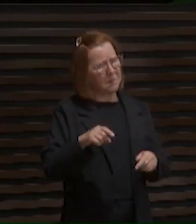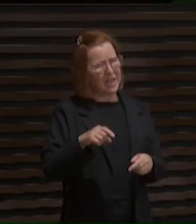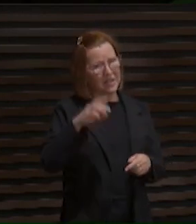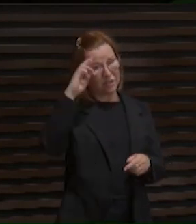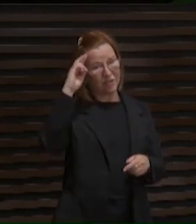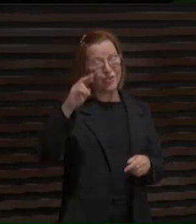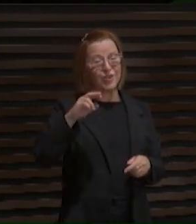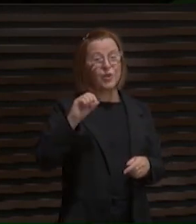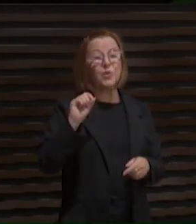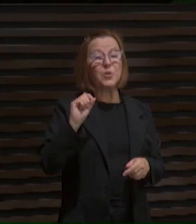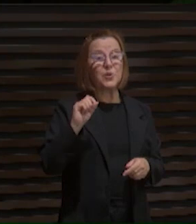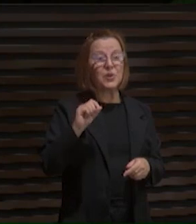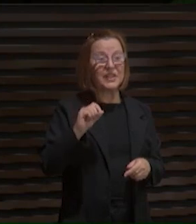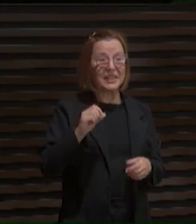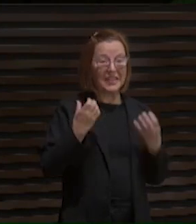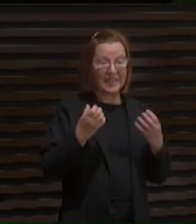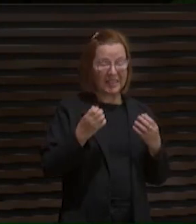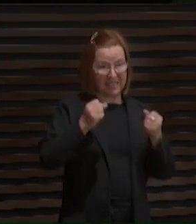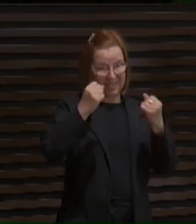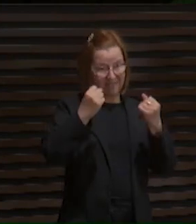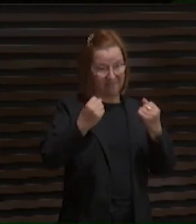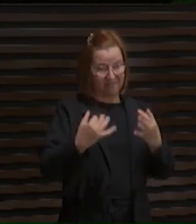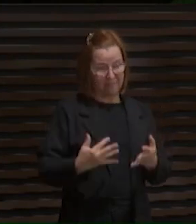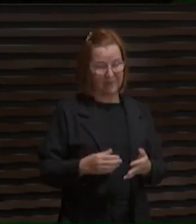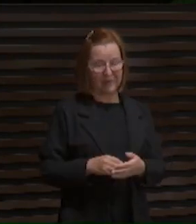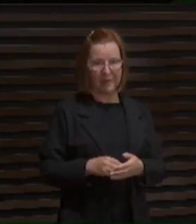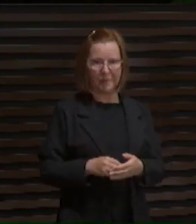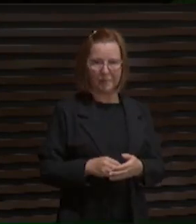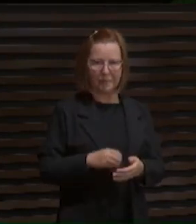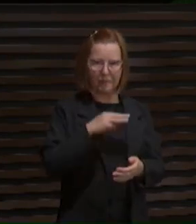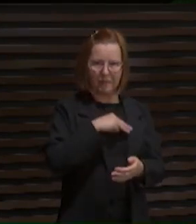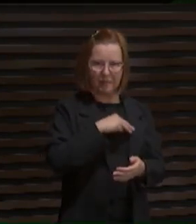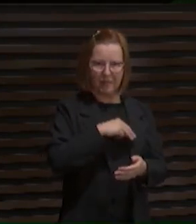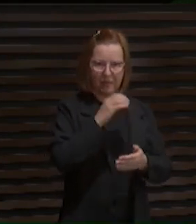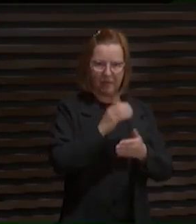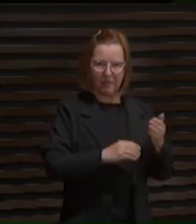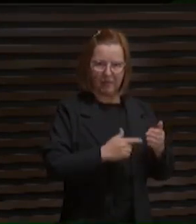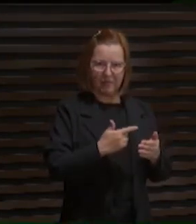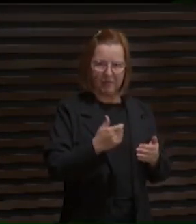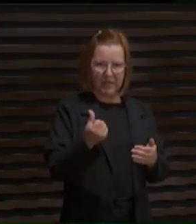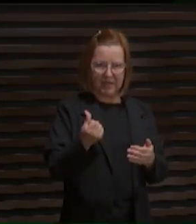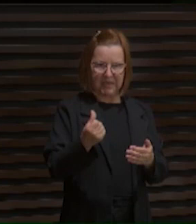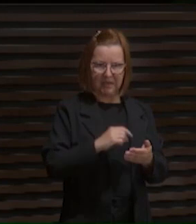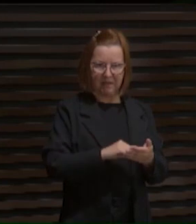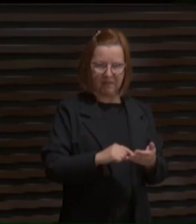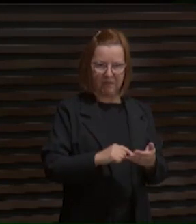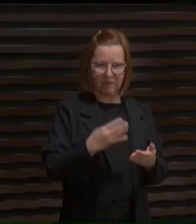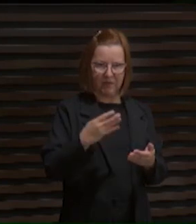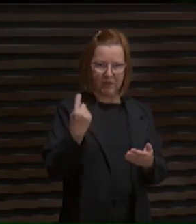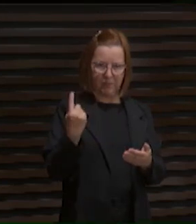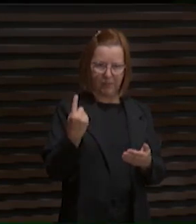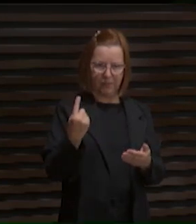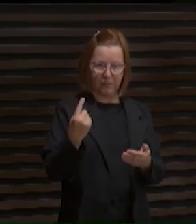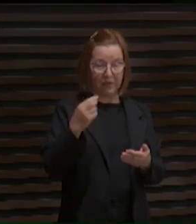versículo, vamos ver Mateus 26, 41. Olha o que o Senhor fala: vigiem e